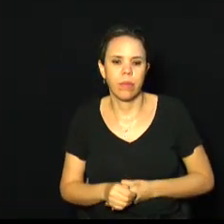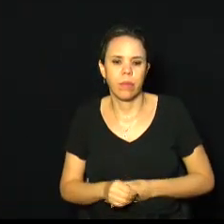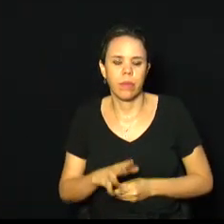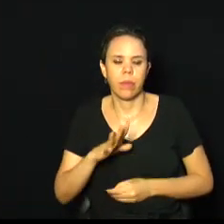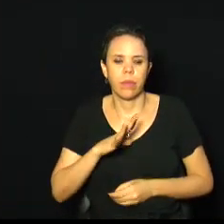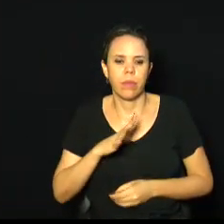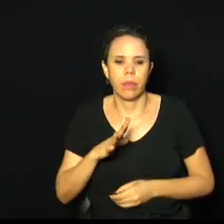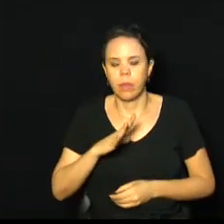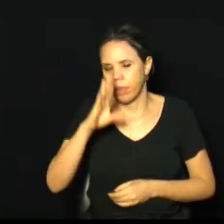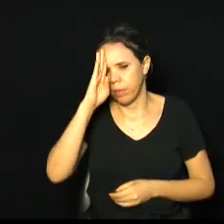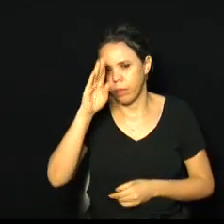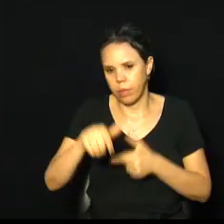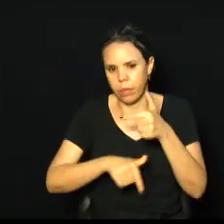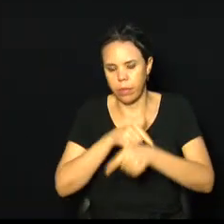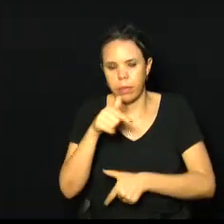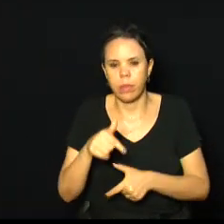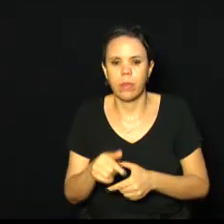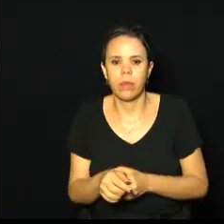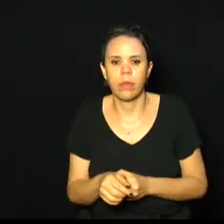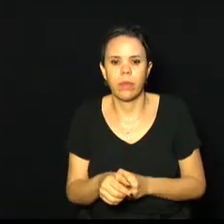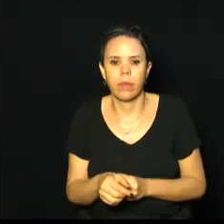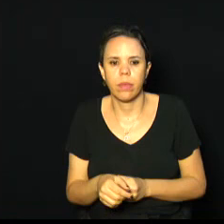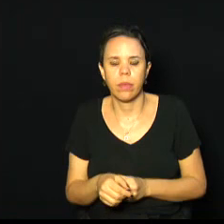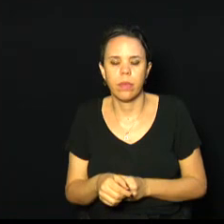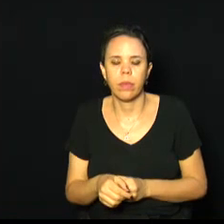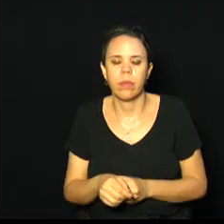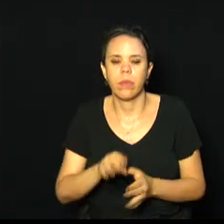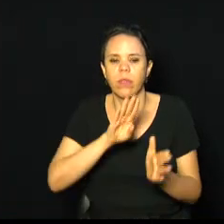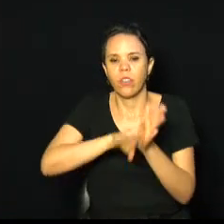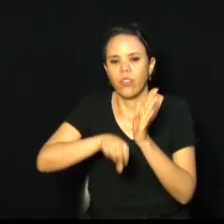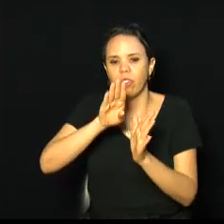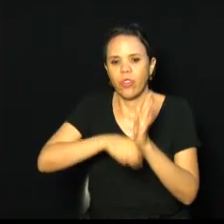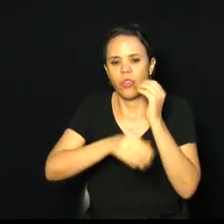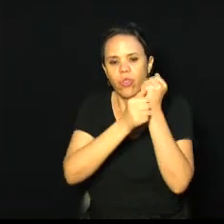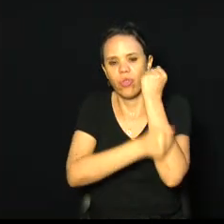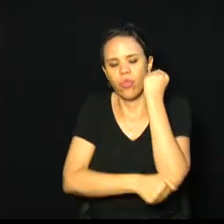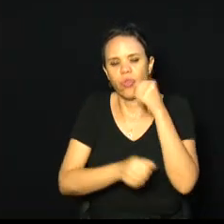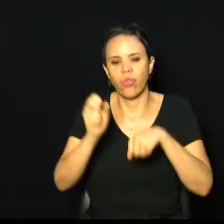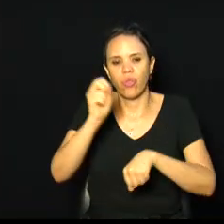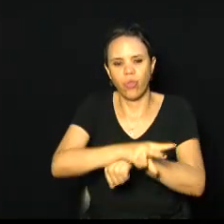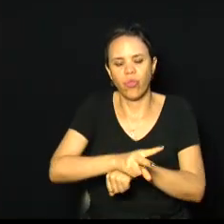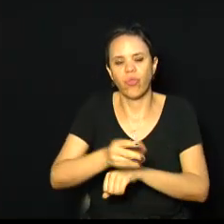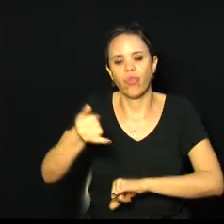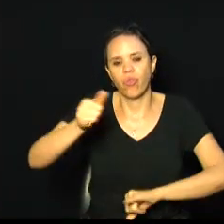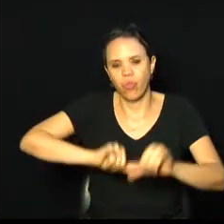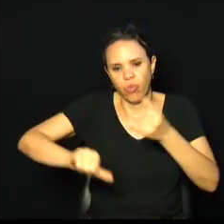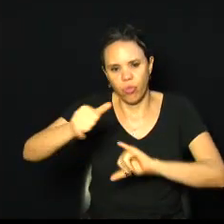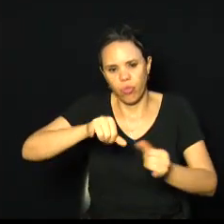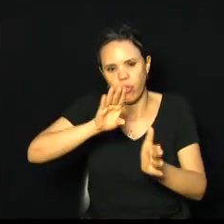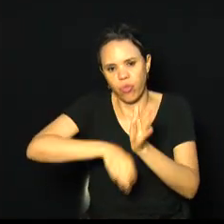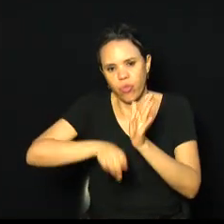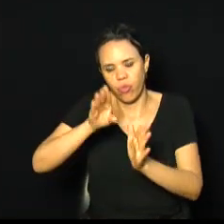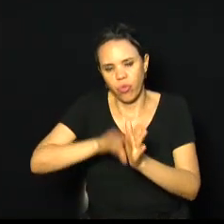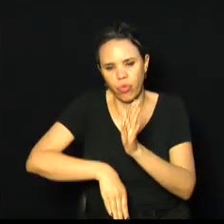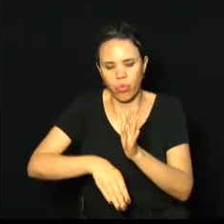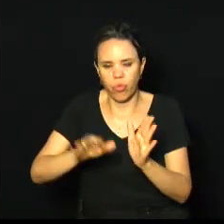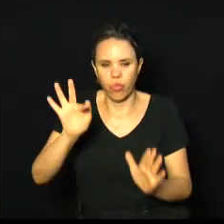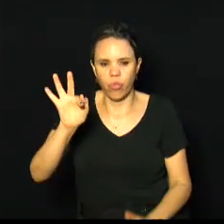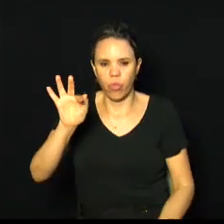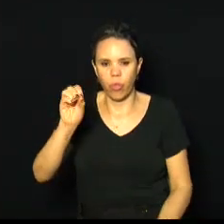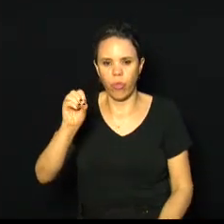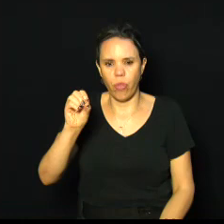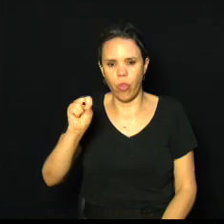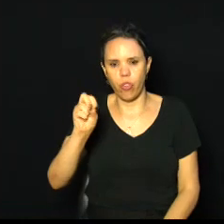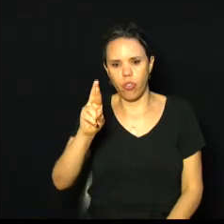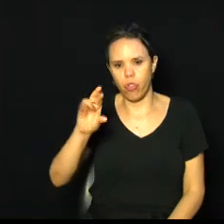as prioridades, remoção de coliformes fecais, remoção de nitrogênio, remoção de fósforo. Né? E